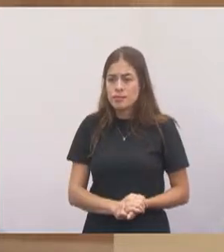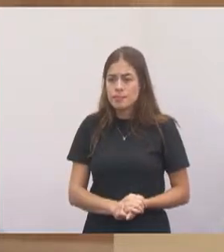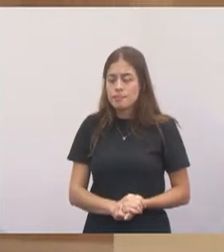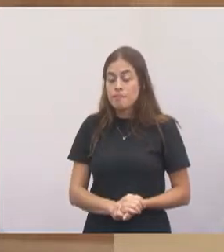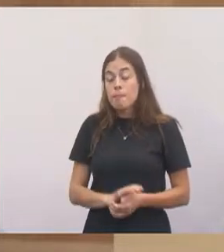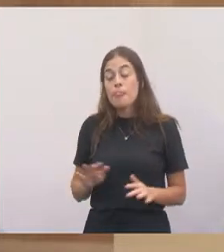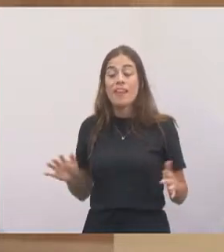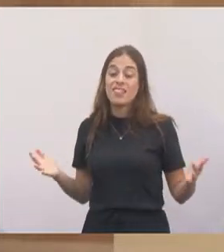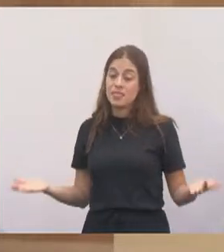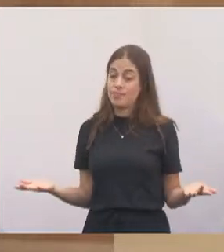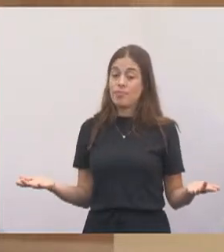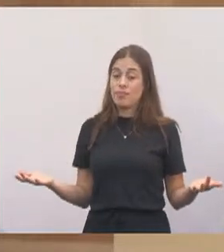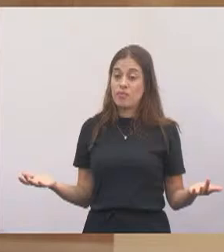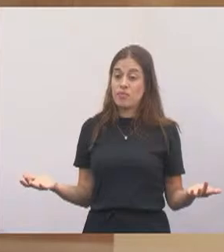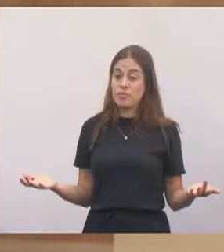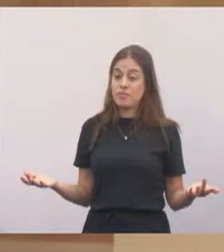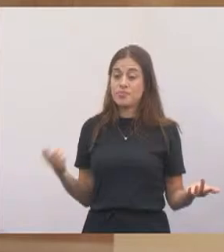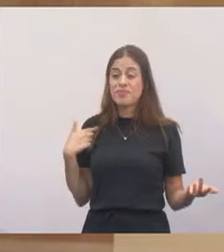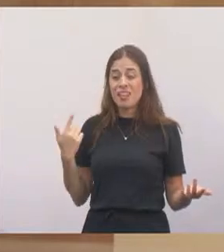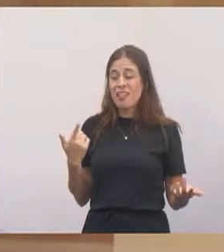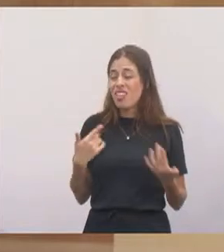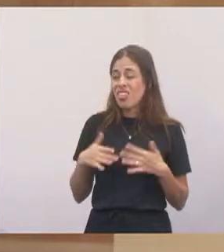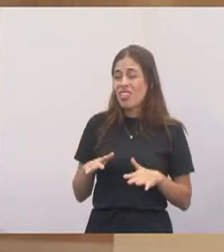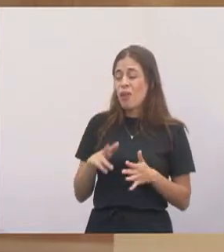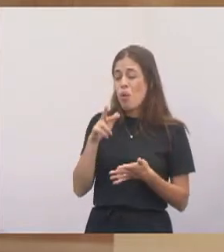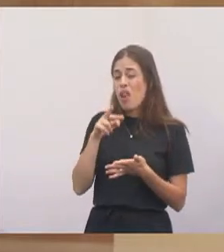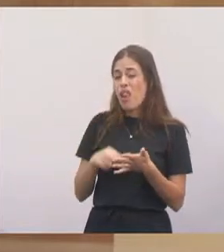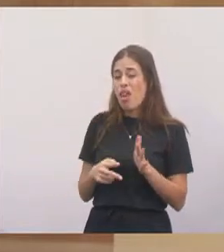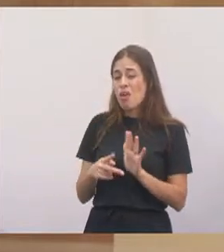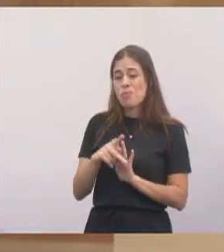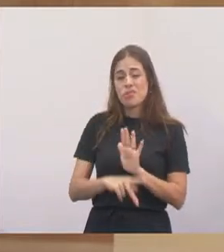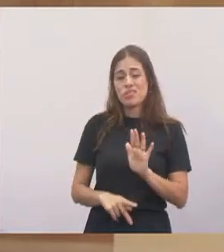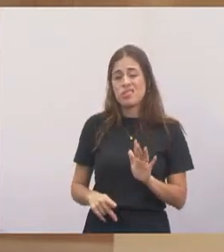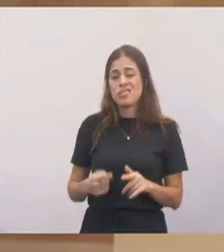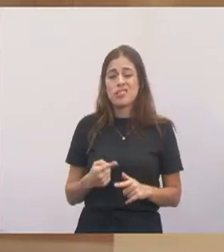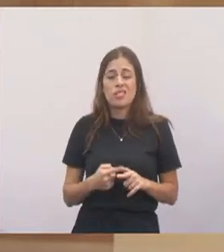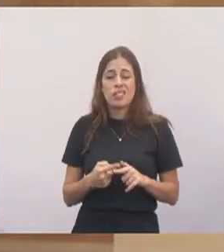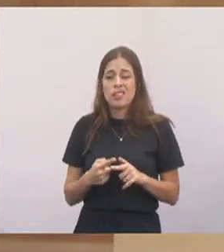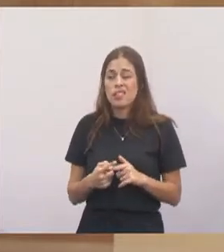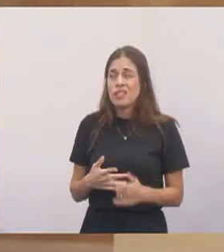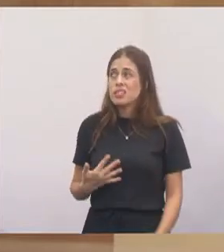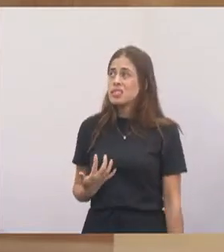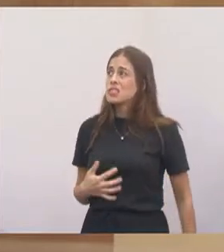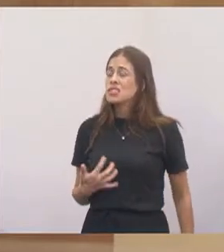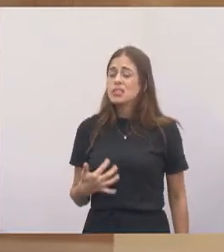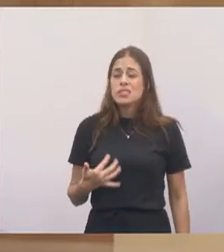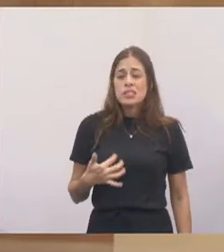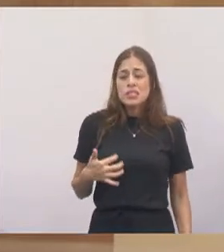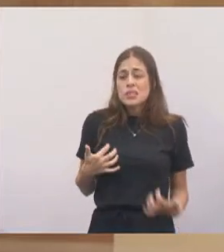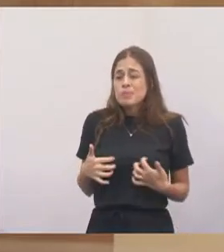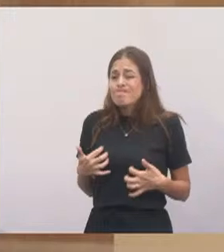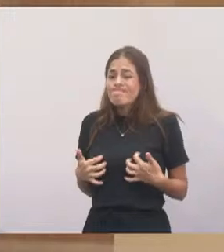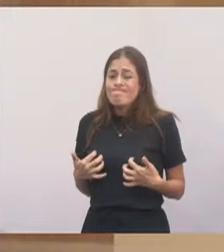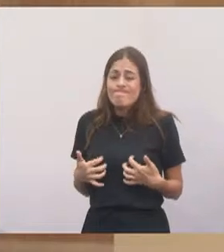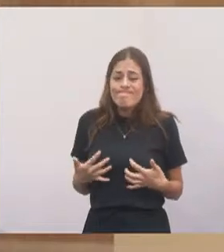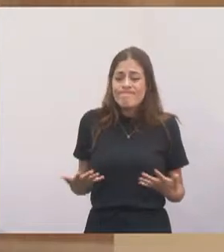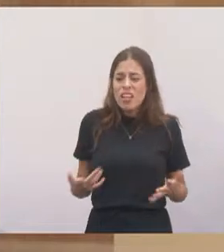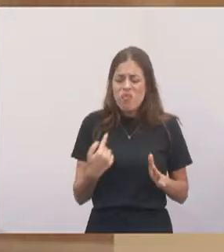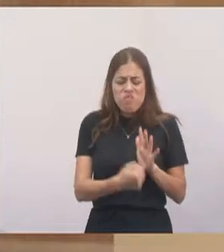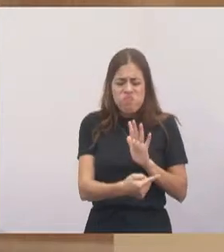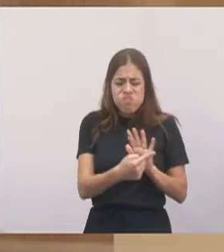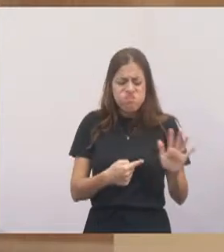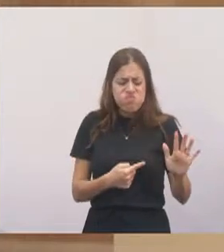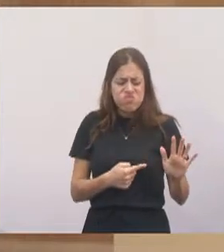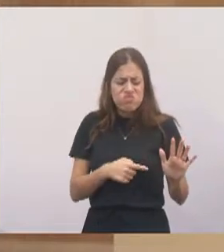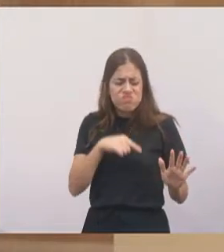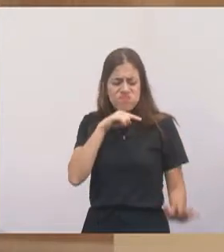né? Então, olha, eu não vou nem fazer questão de ler o meu projeto, porque é tão sem significado esse veto, foi